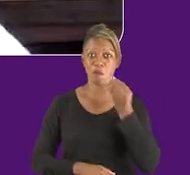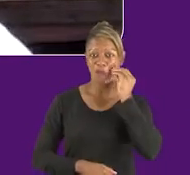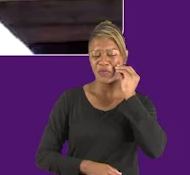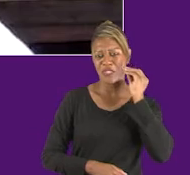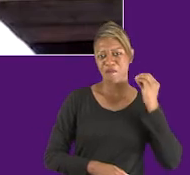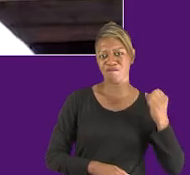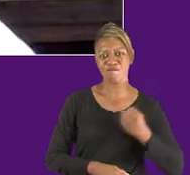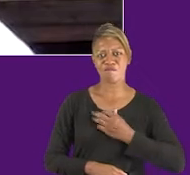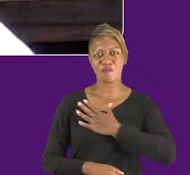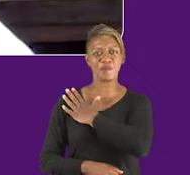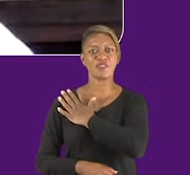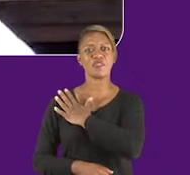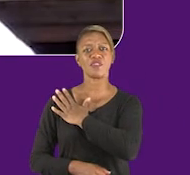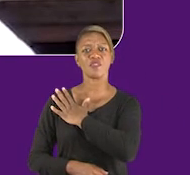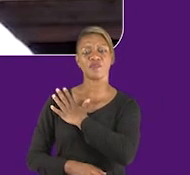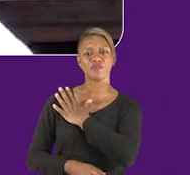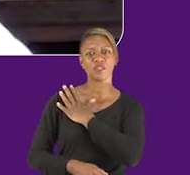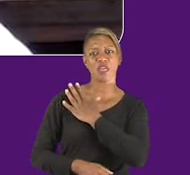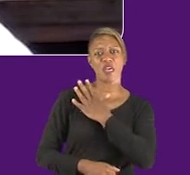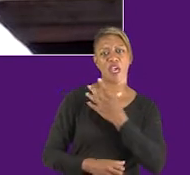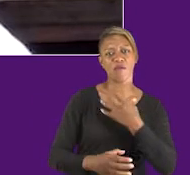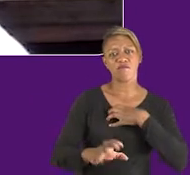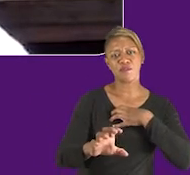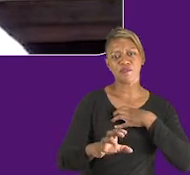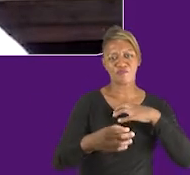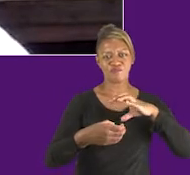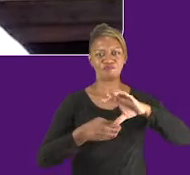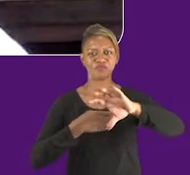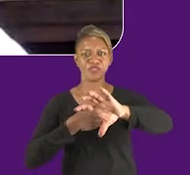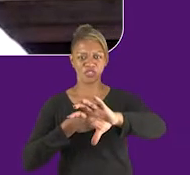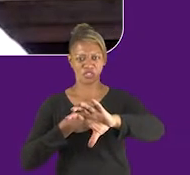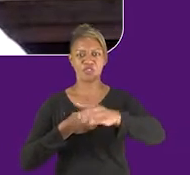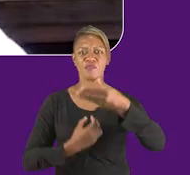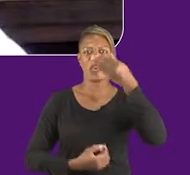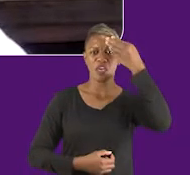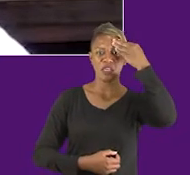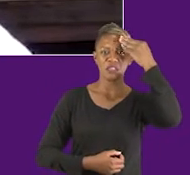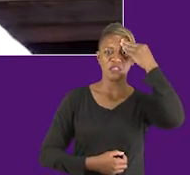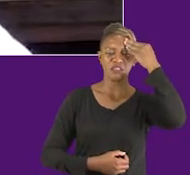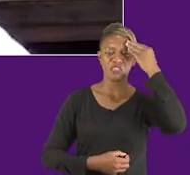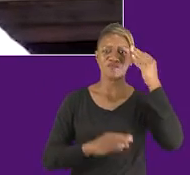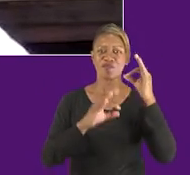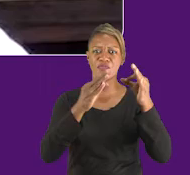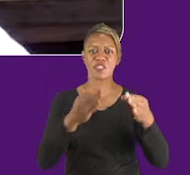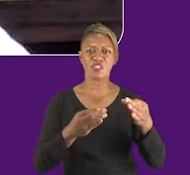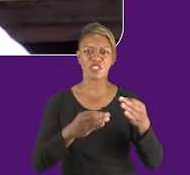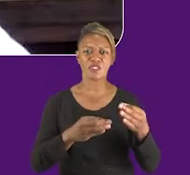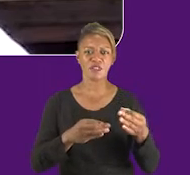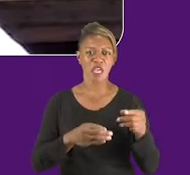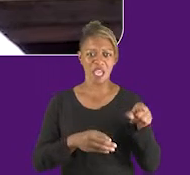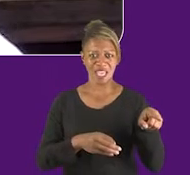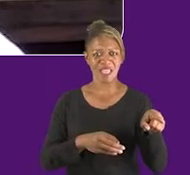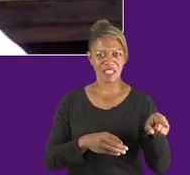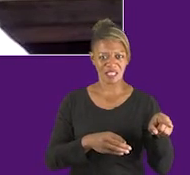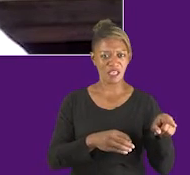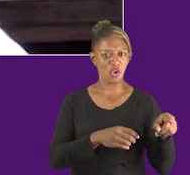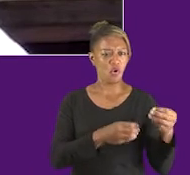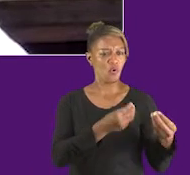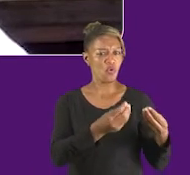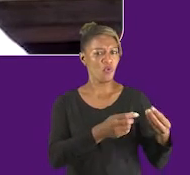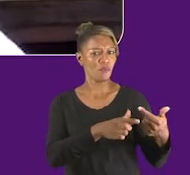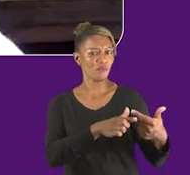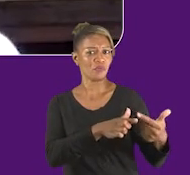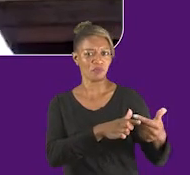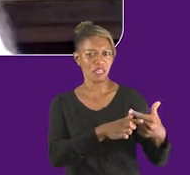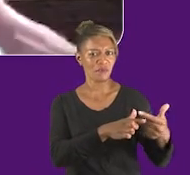vestir um pouco calçado do outro a roupa do outro e a gente entender efetivamente Como aquela dor tá doendo naquela pessoa para a gente